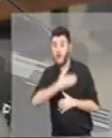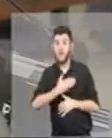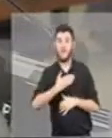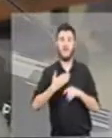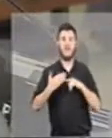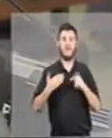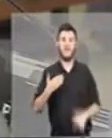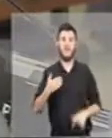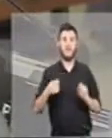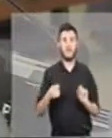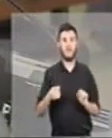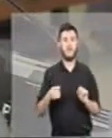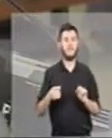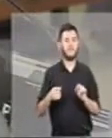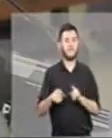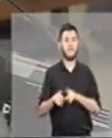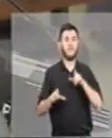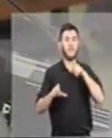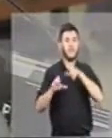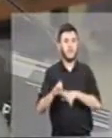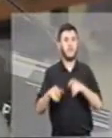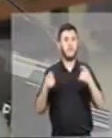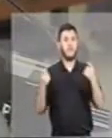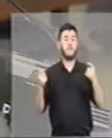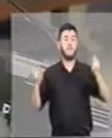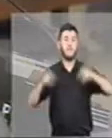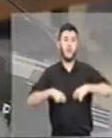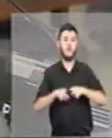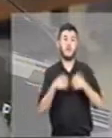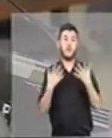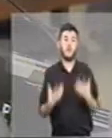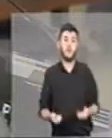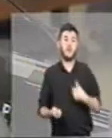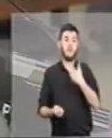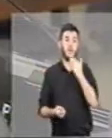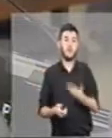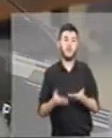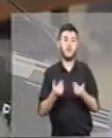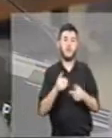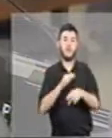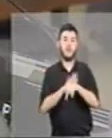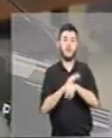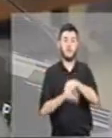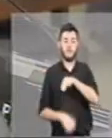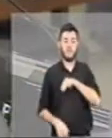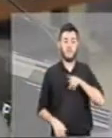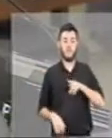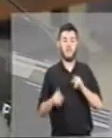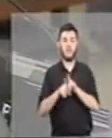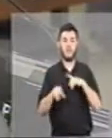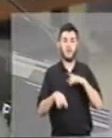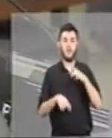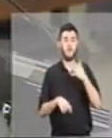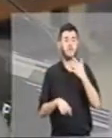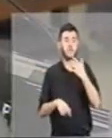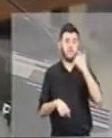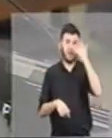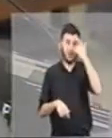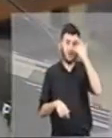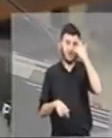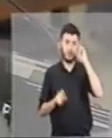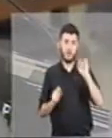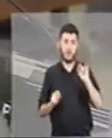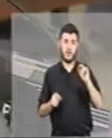pedido do Ministério Público. De modo que penso que a minha posição coincide plenamente com a do